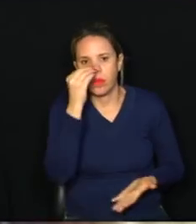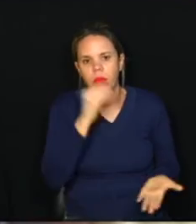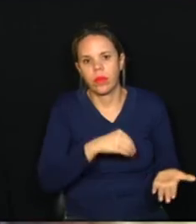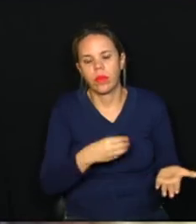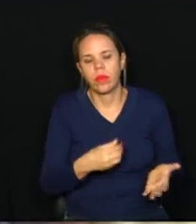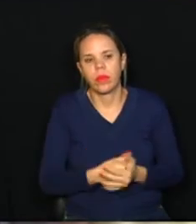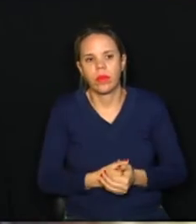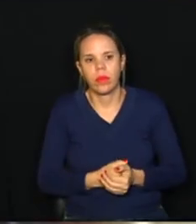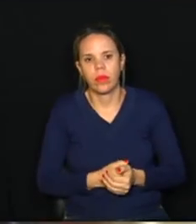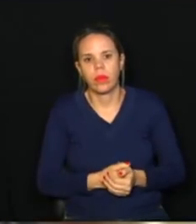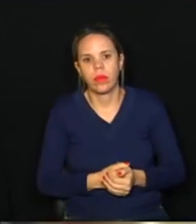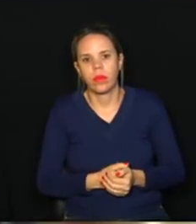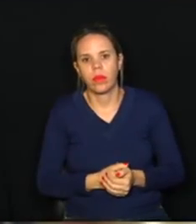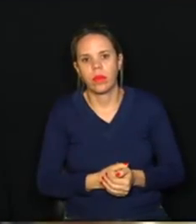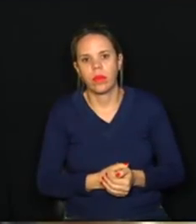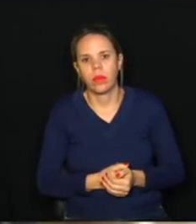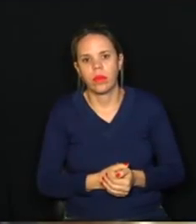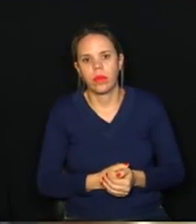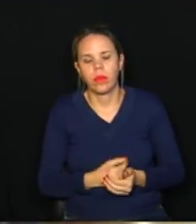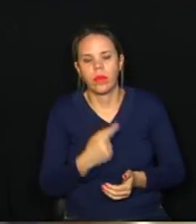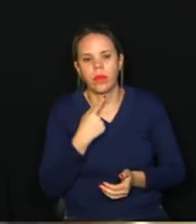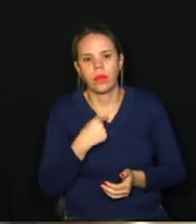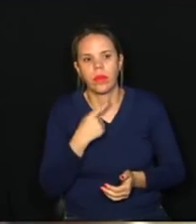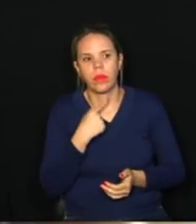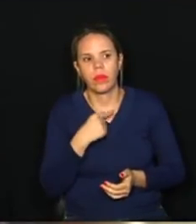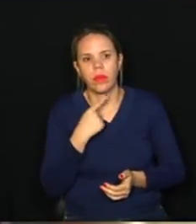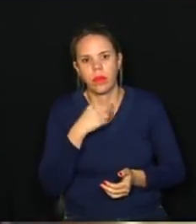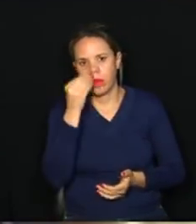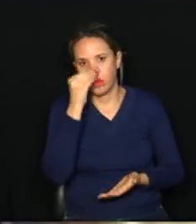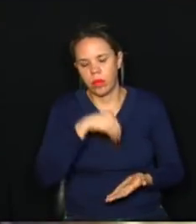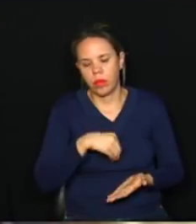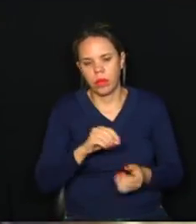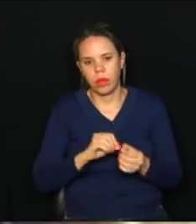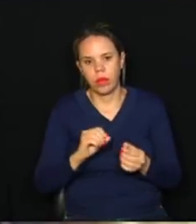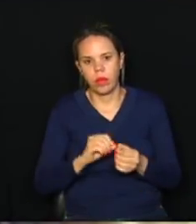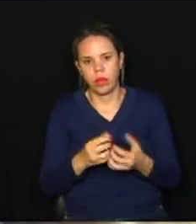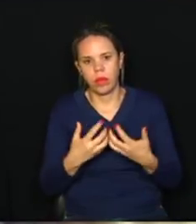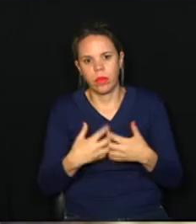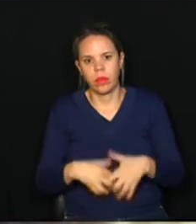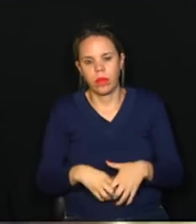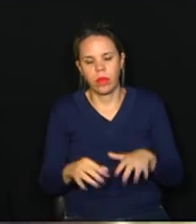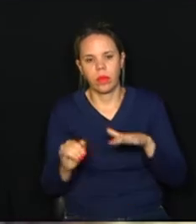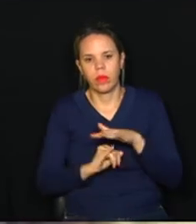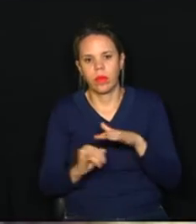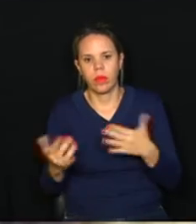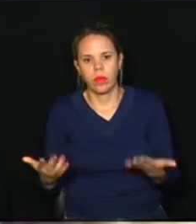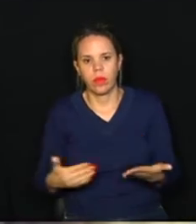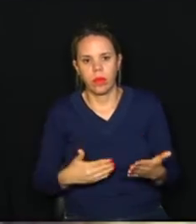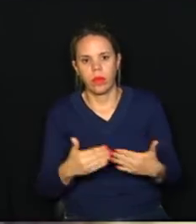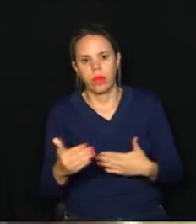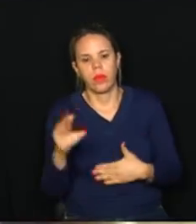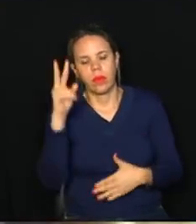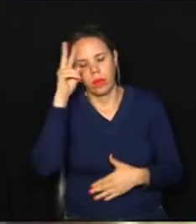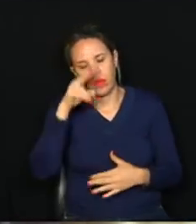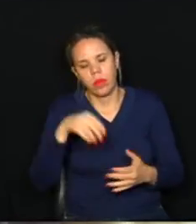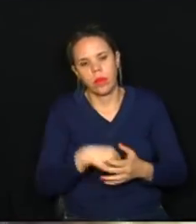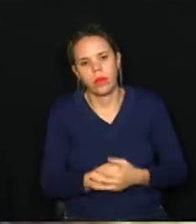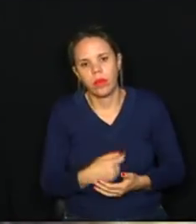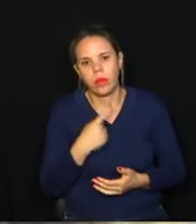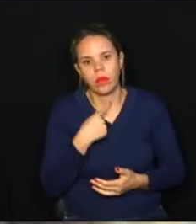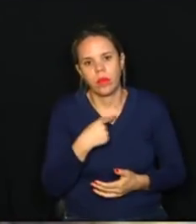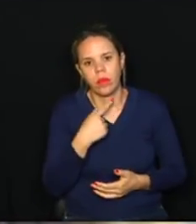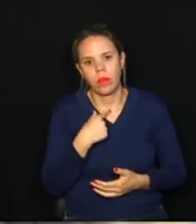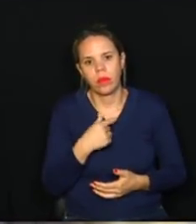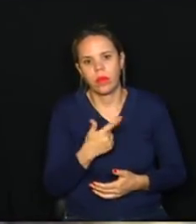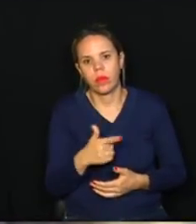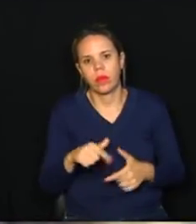ignorando? Há uma vontade de ignorar o que foi feito por esses institutos ao longo de sua história. Há uma vontade, não, há